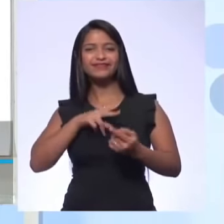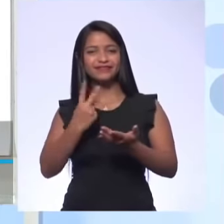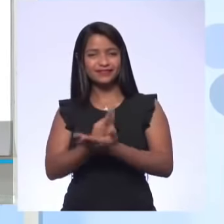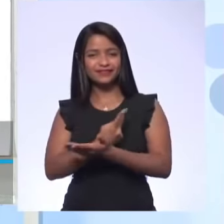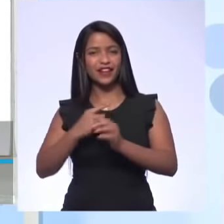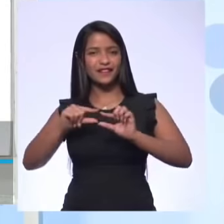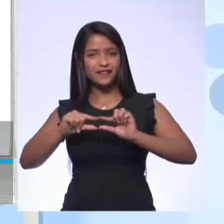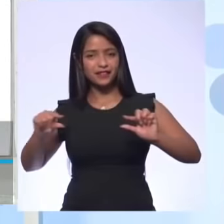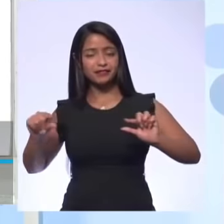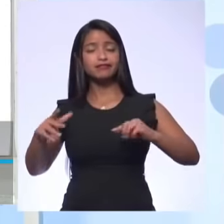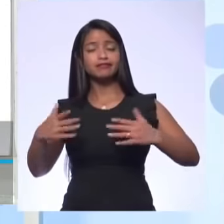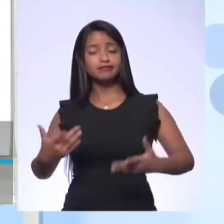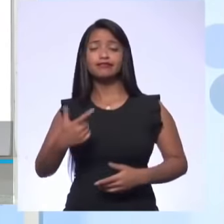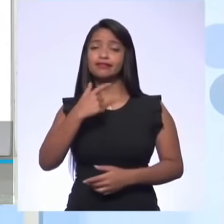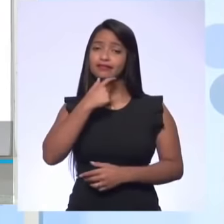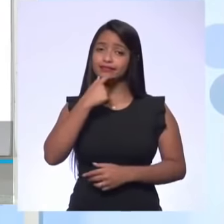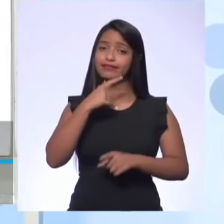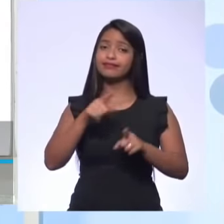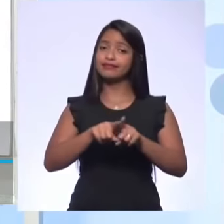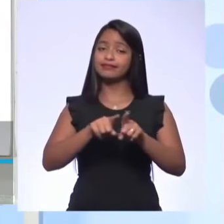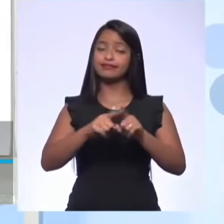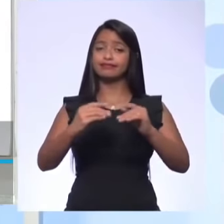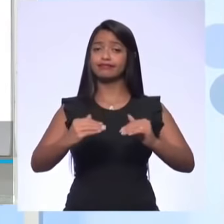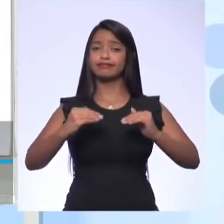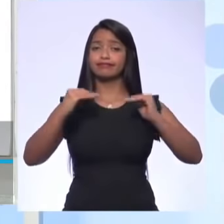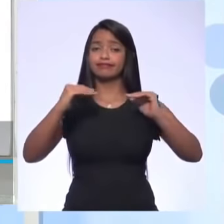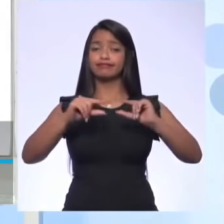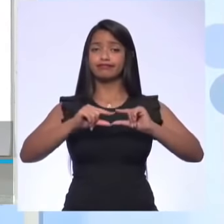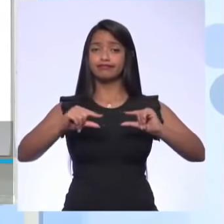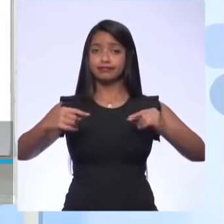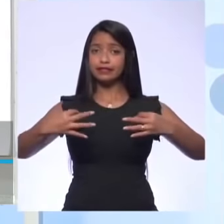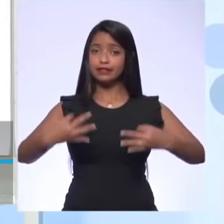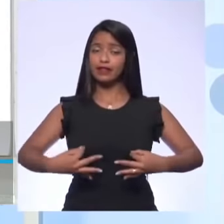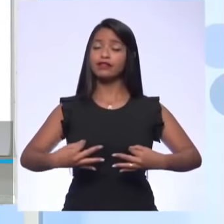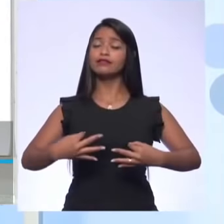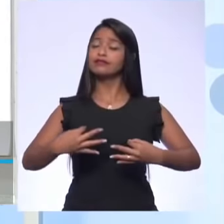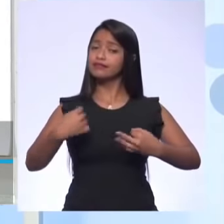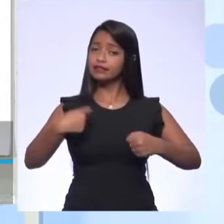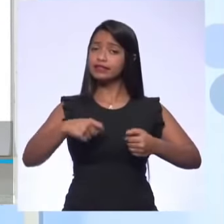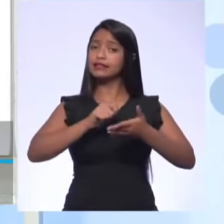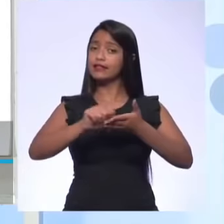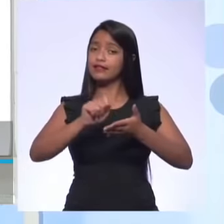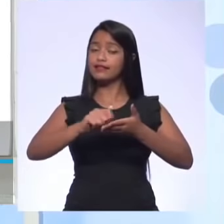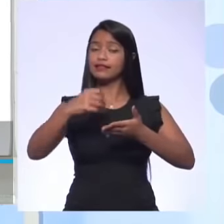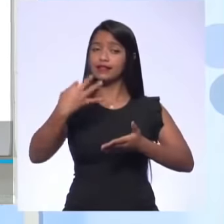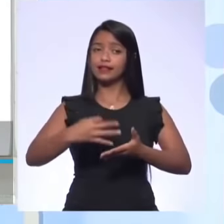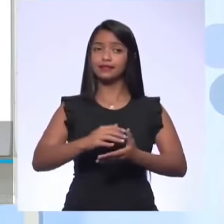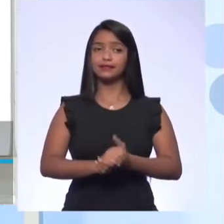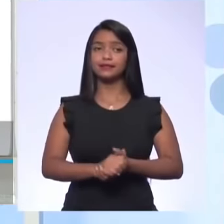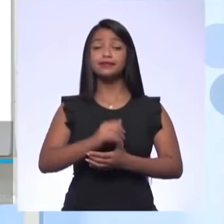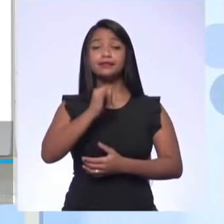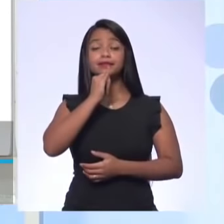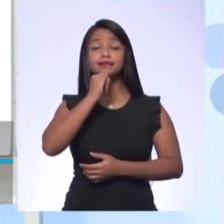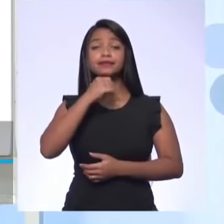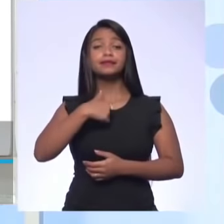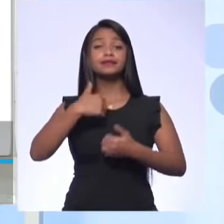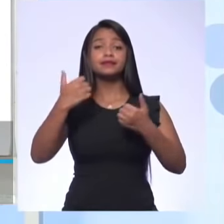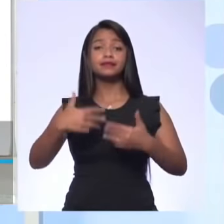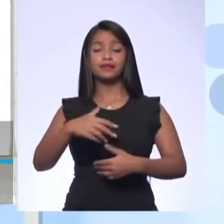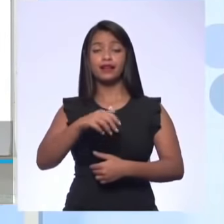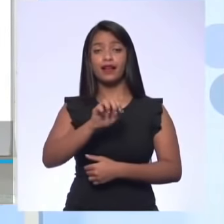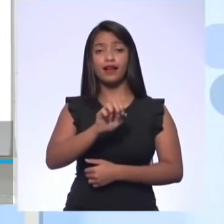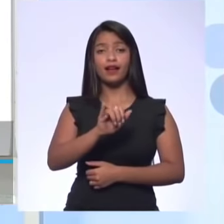estamos estudando e na forma culta, a gente não pode falar. Então, quando eu falo eyes, is, eu estou falando nós vai, nós vem,